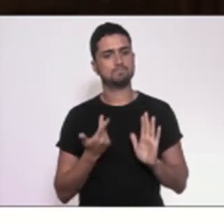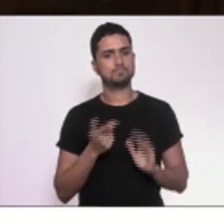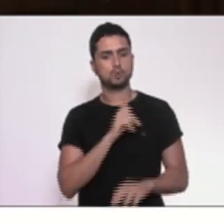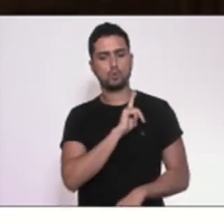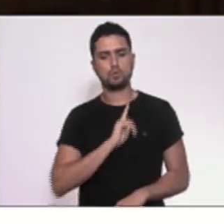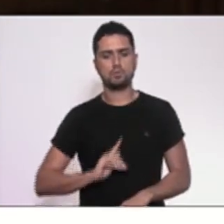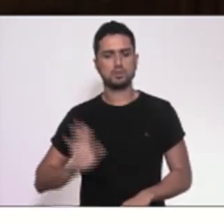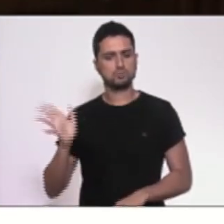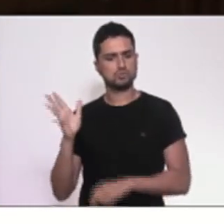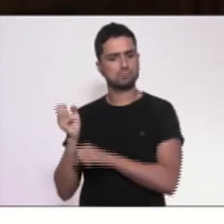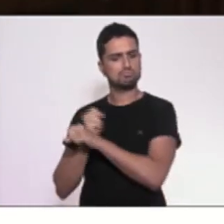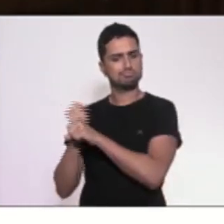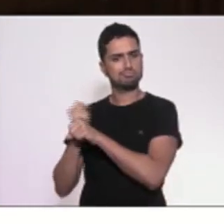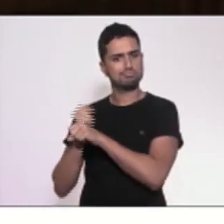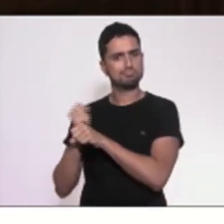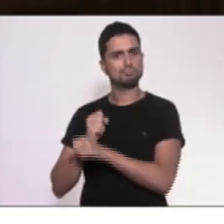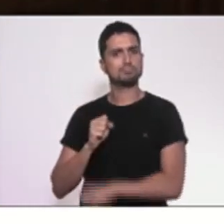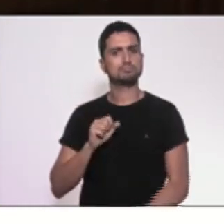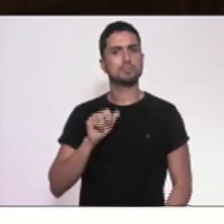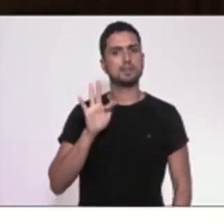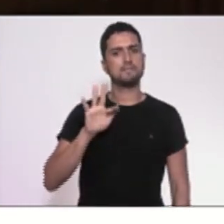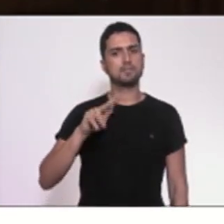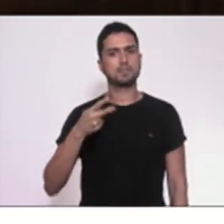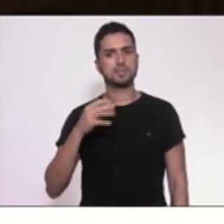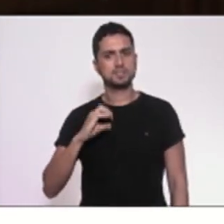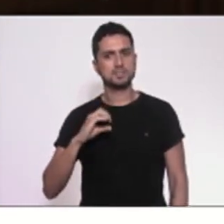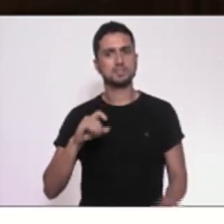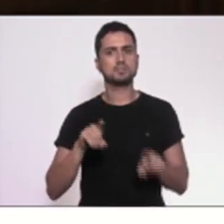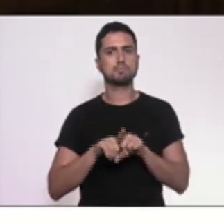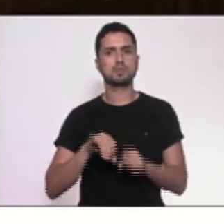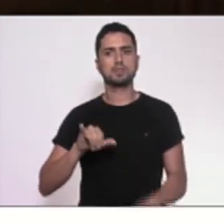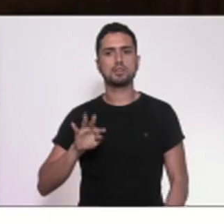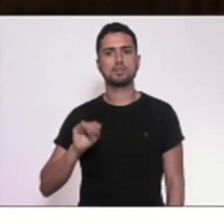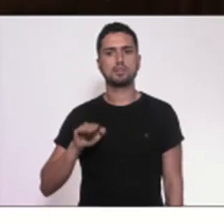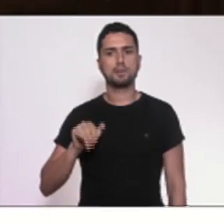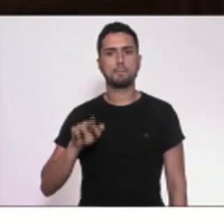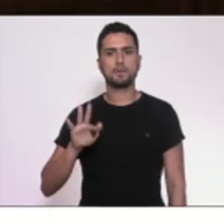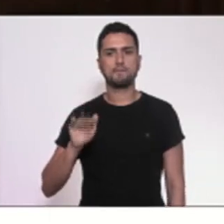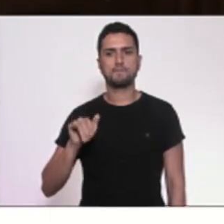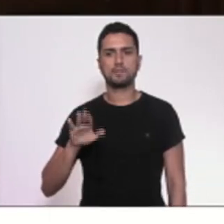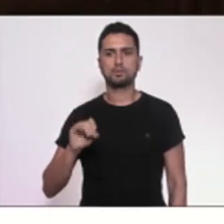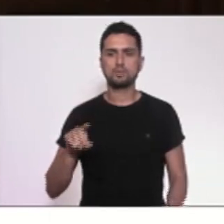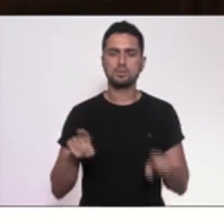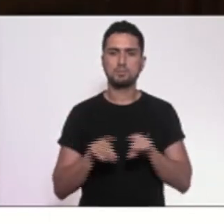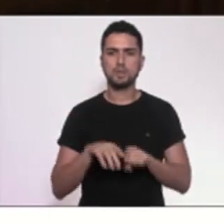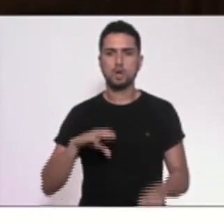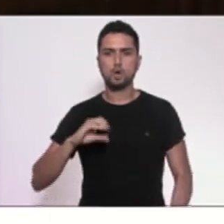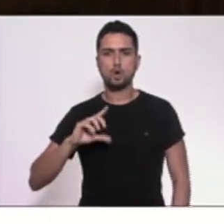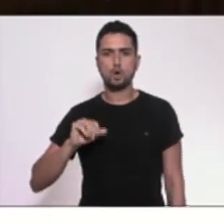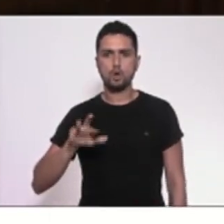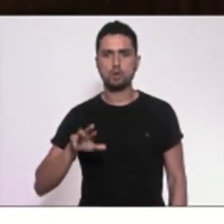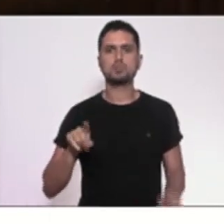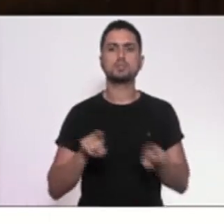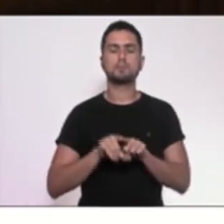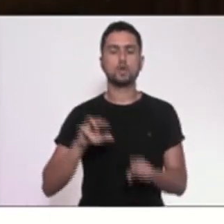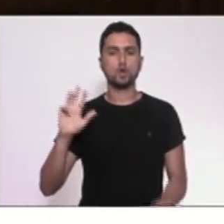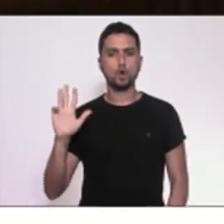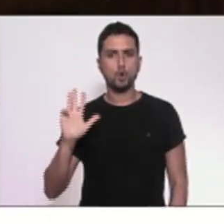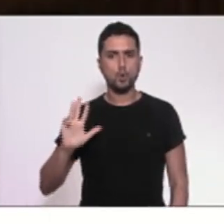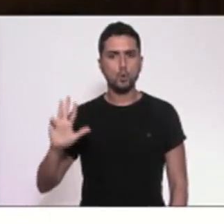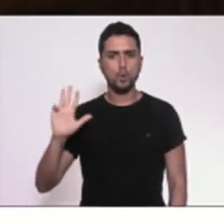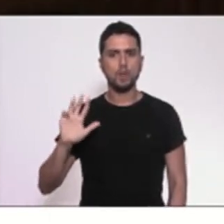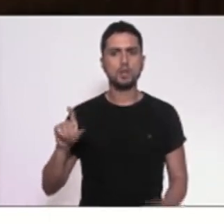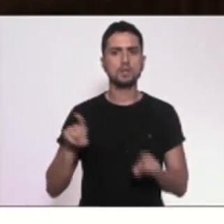governos, o governo Fernando Henrique Cardoso, o governo Itamar Franco, boa parte deles governo Collor, governo Lula, governo